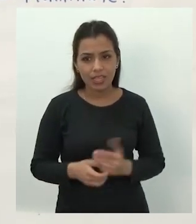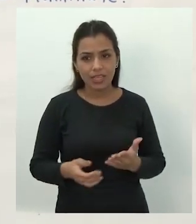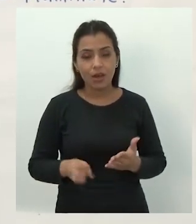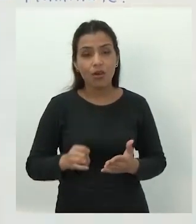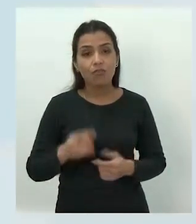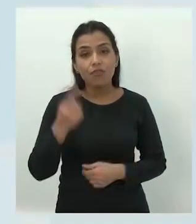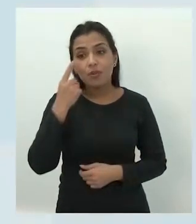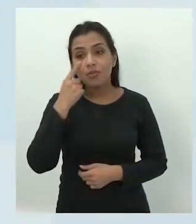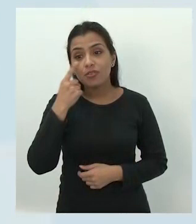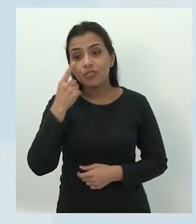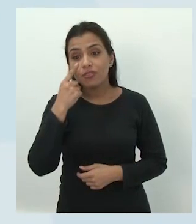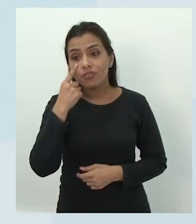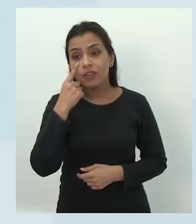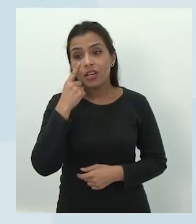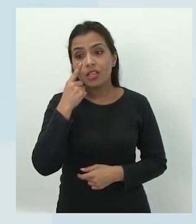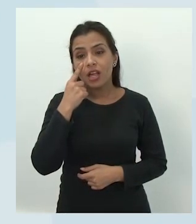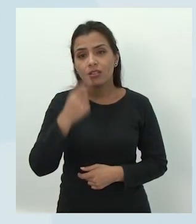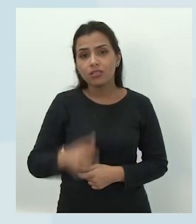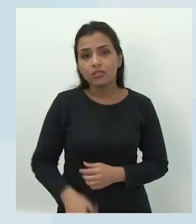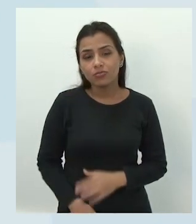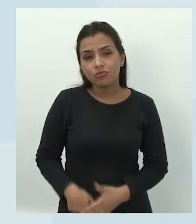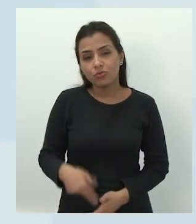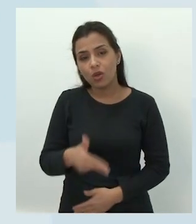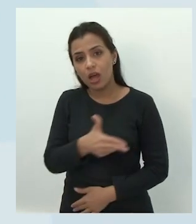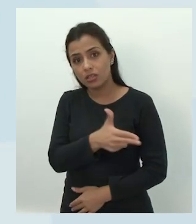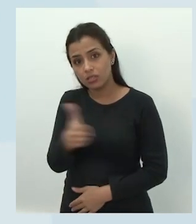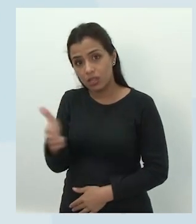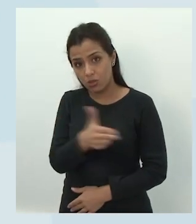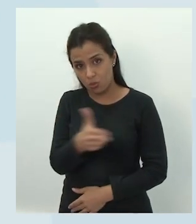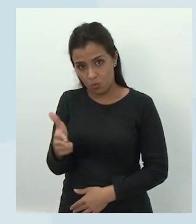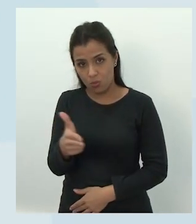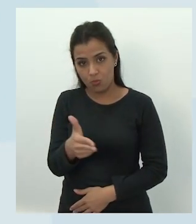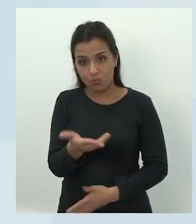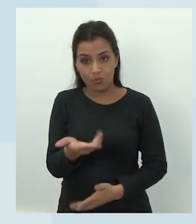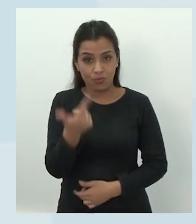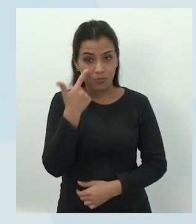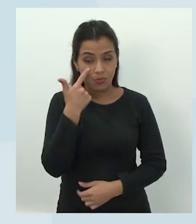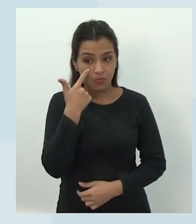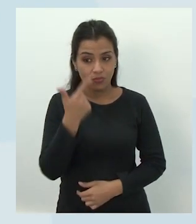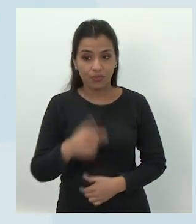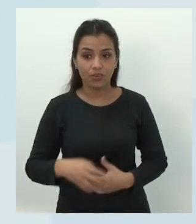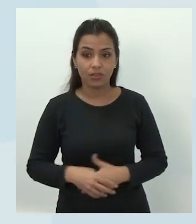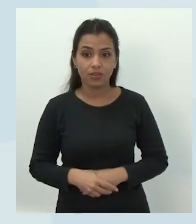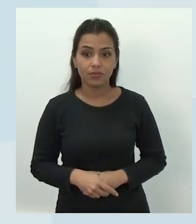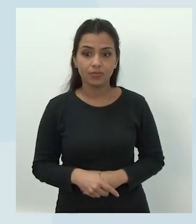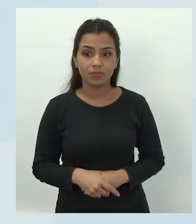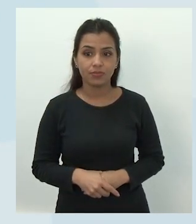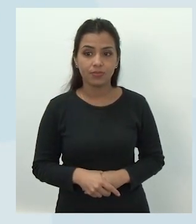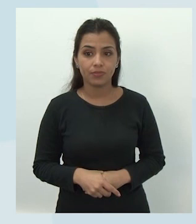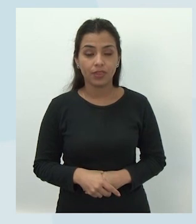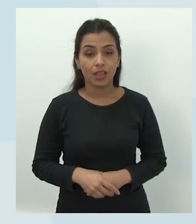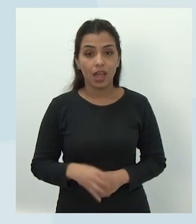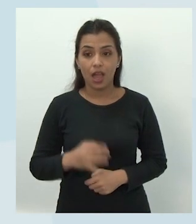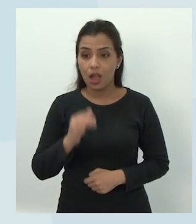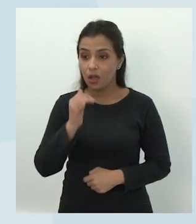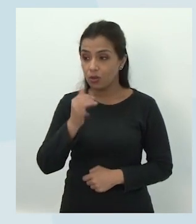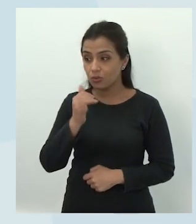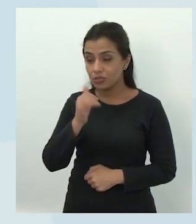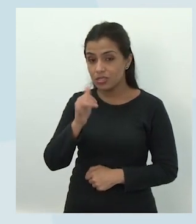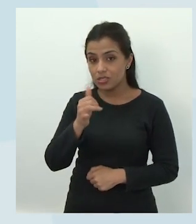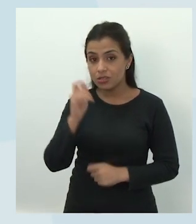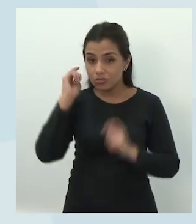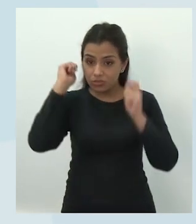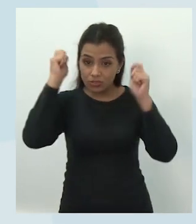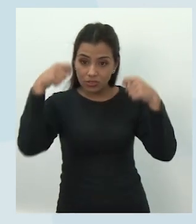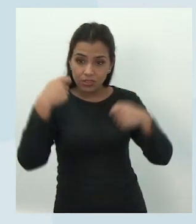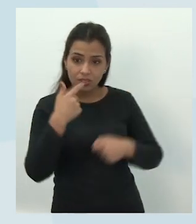né, do caçador e da vovozinha. Como que ia ser também? Né? A gente conhece a versão da Chapeuzinho. A versão do caçador, da vovozinha e a do